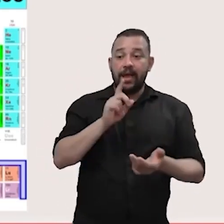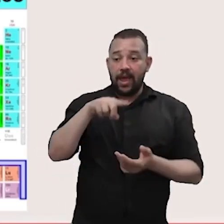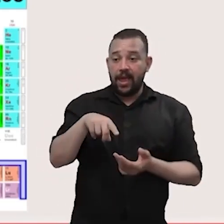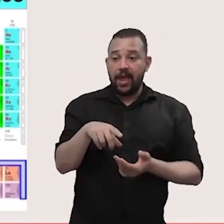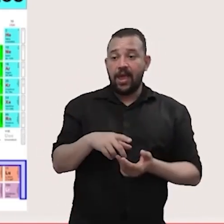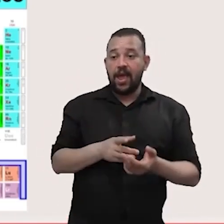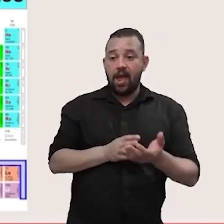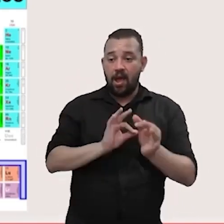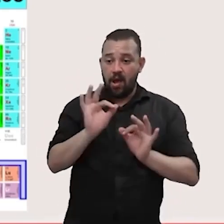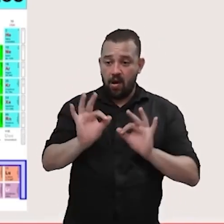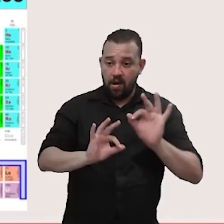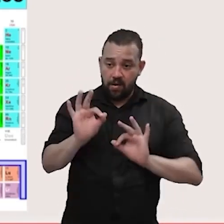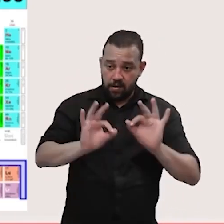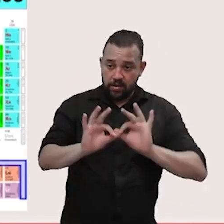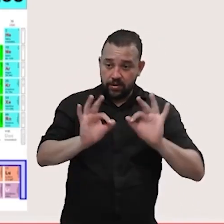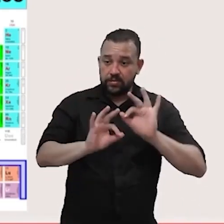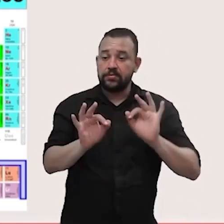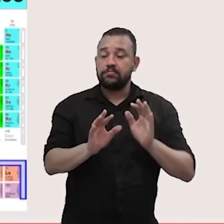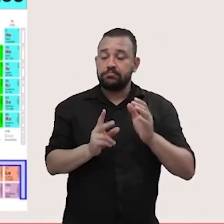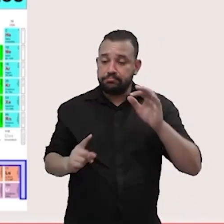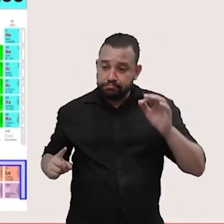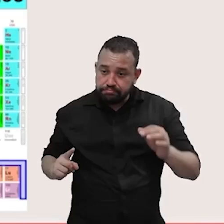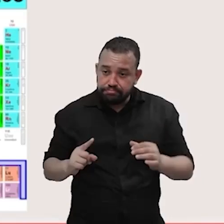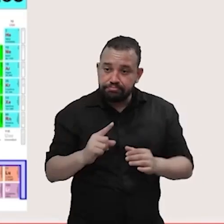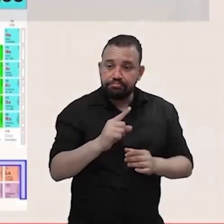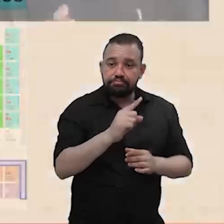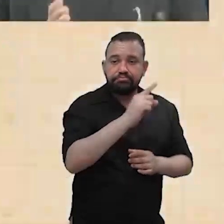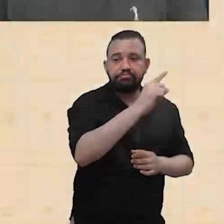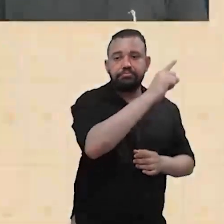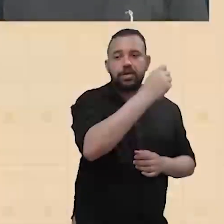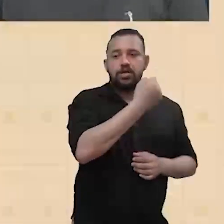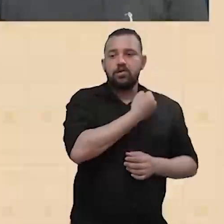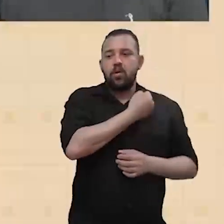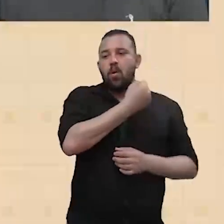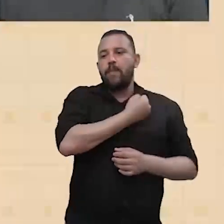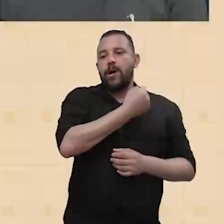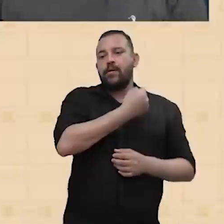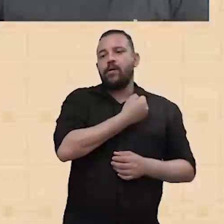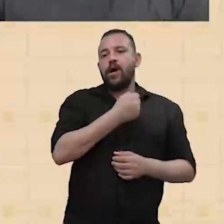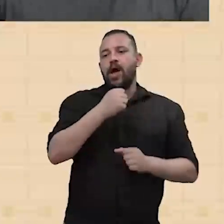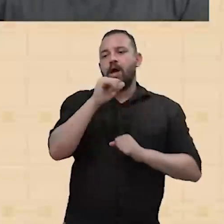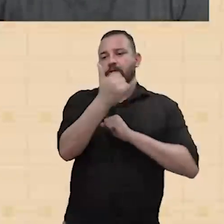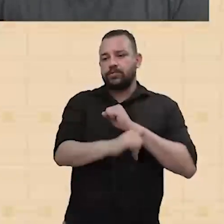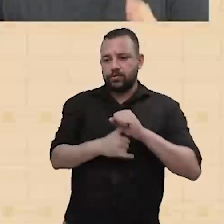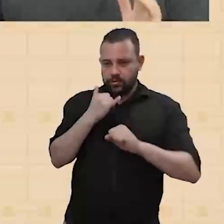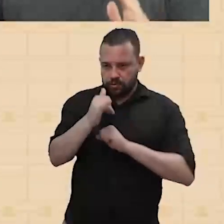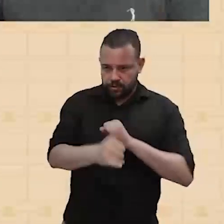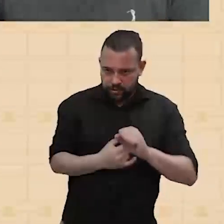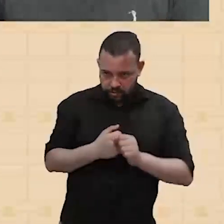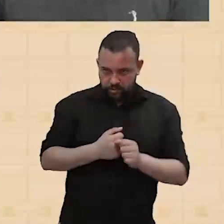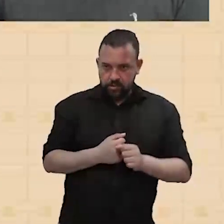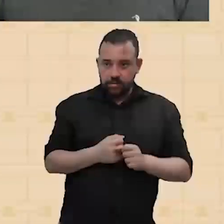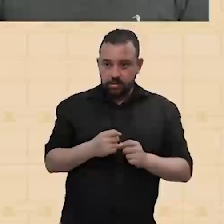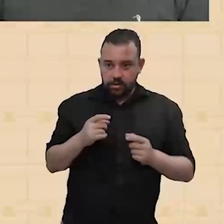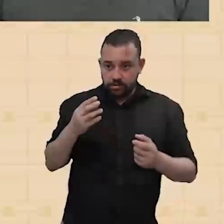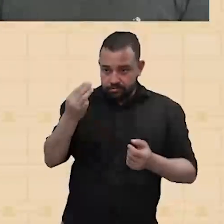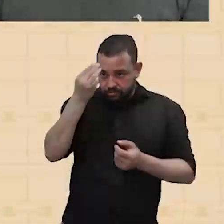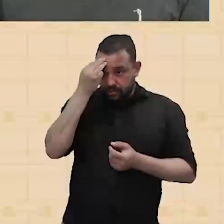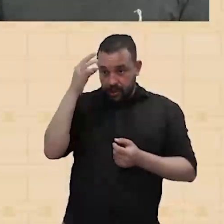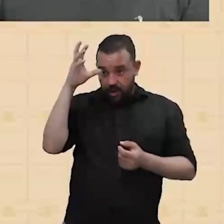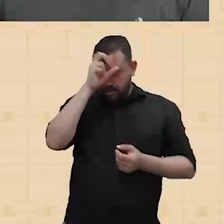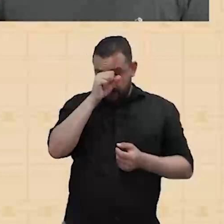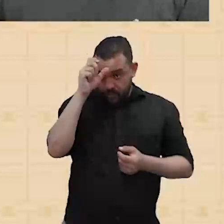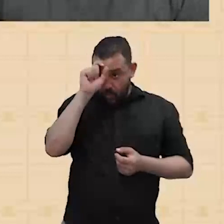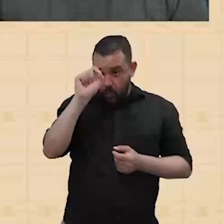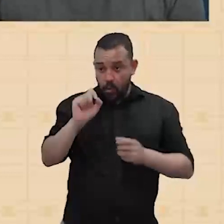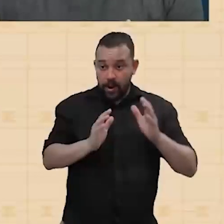ser organizado em ordem crescente de número atômico, tá bom? Então, gravou aí, aprendeu o que é